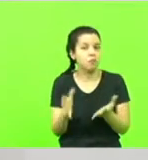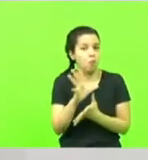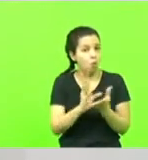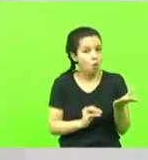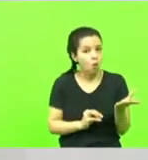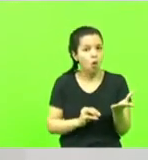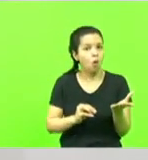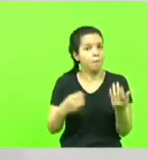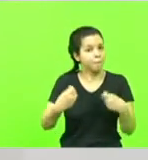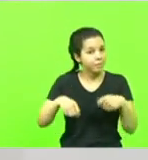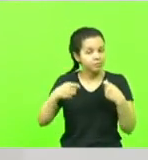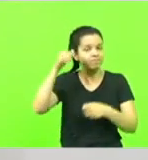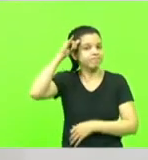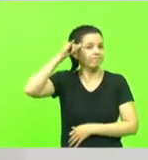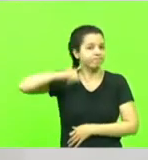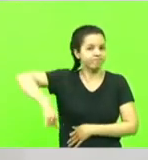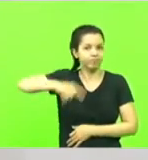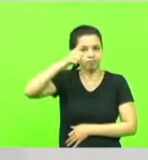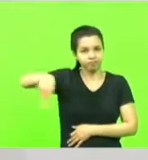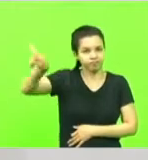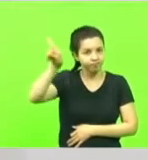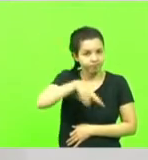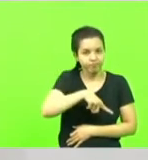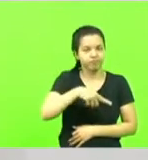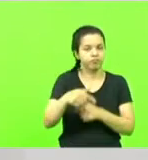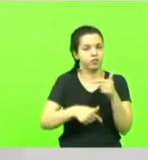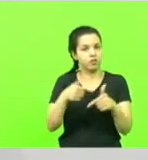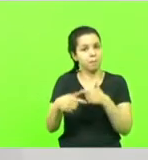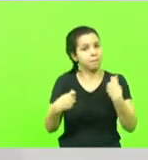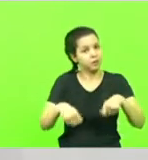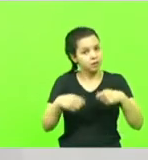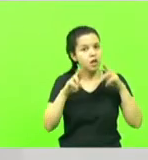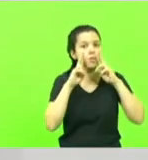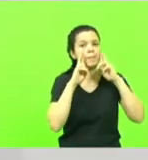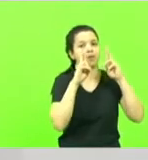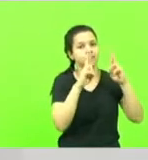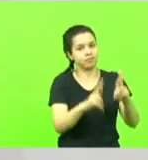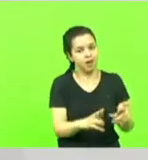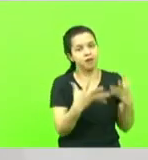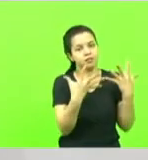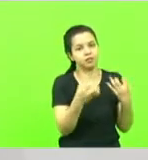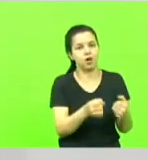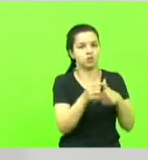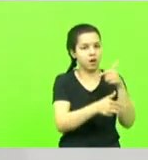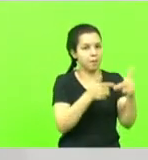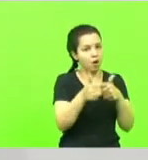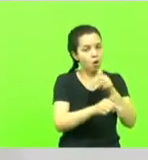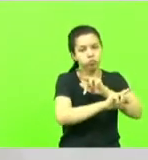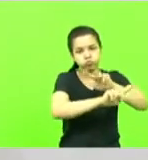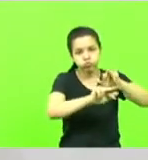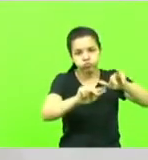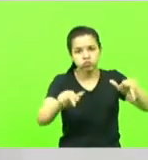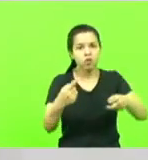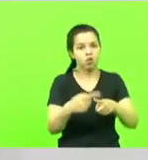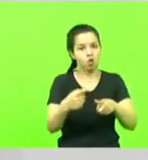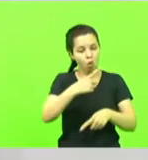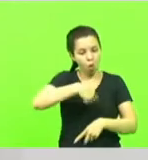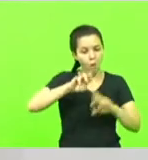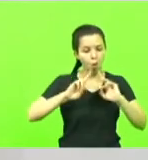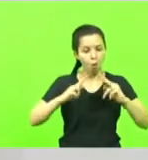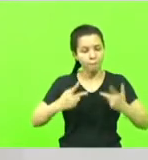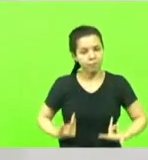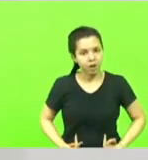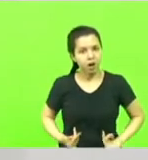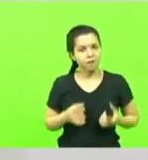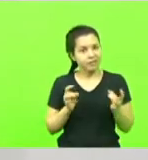trabalho, respeitando e acolhendo os trabalhadores na sua diversidade. Porque somos seres humanos vendendo nossa força de trabalho